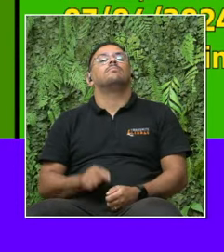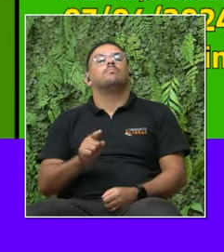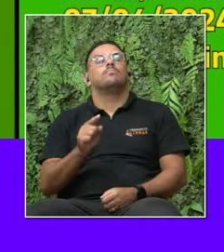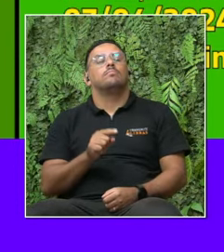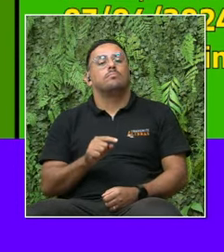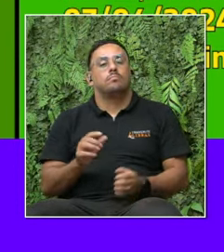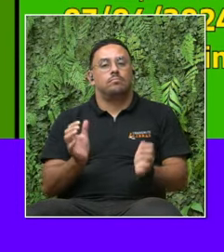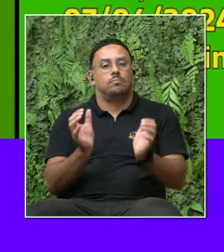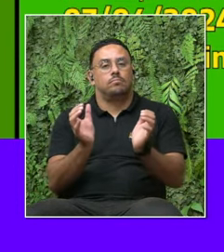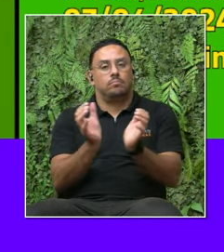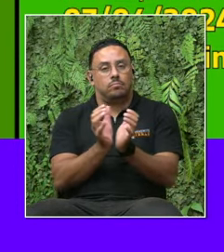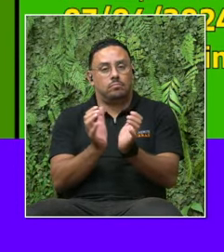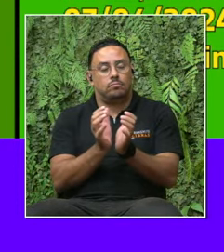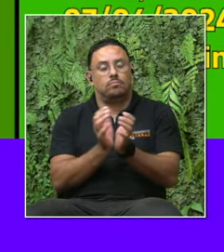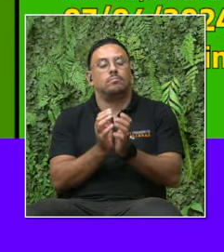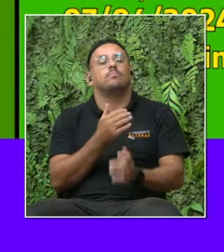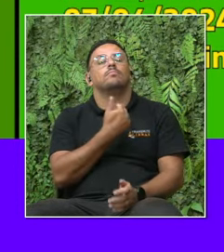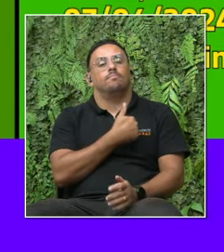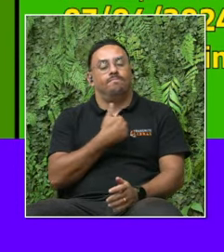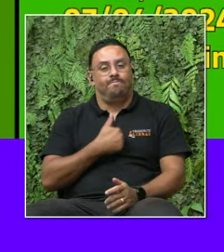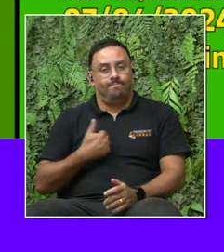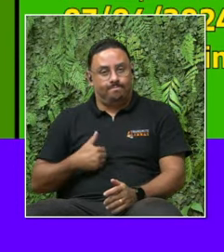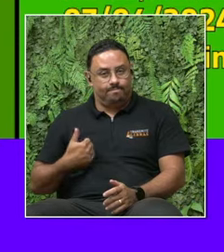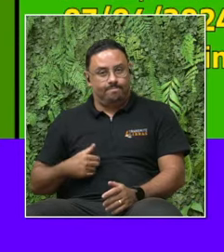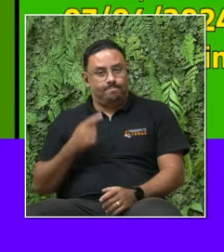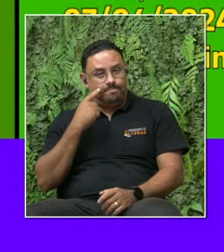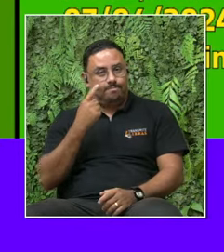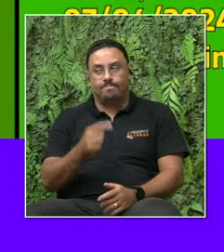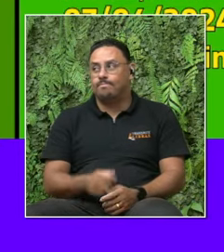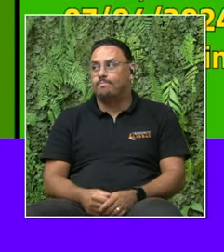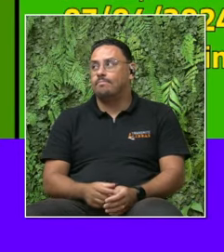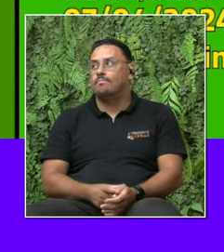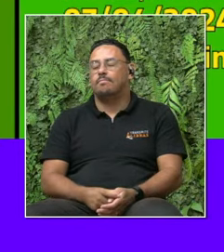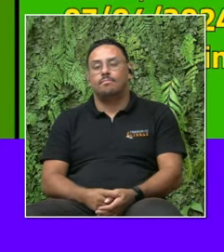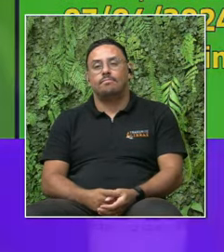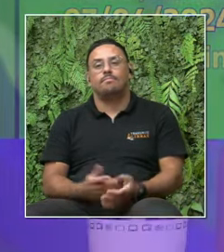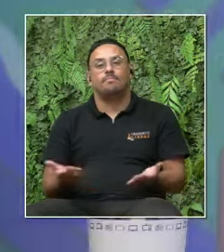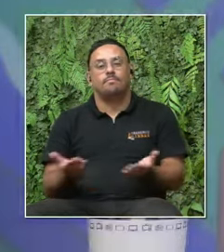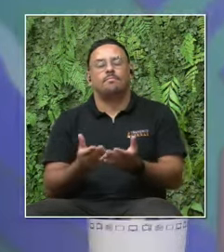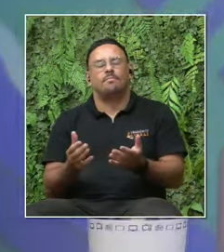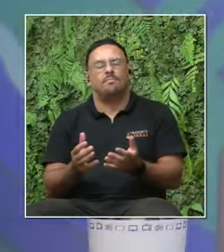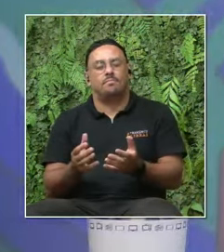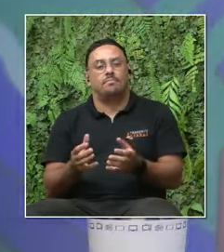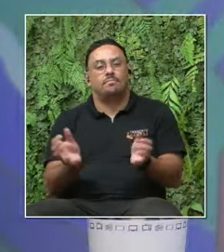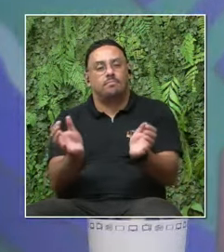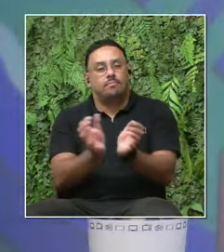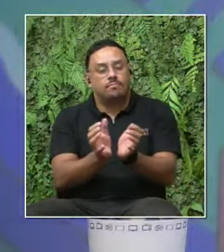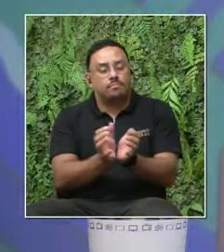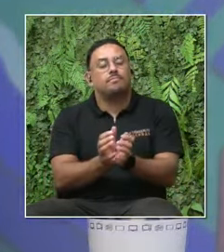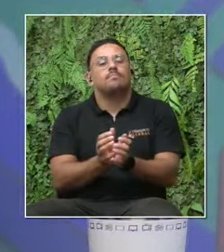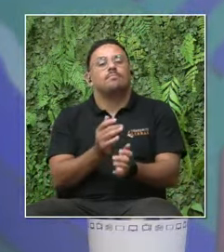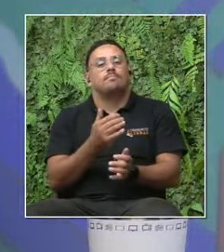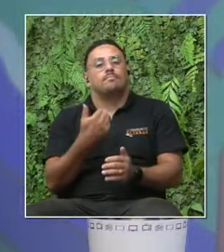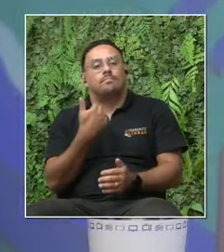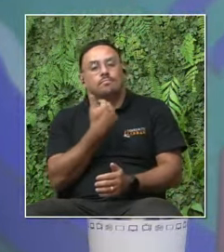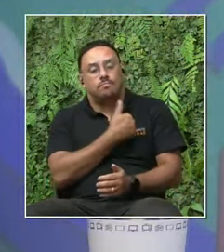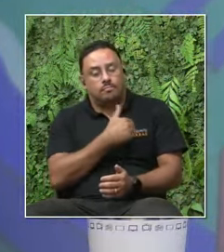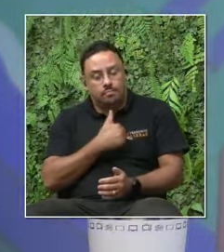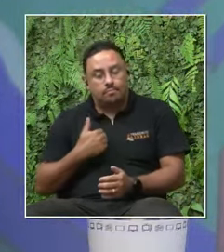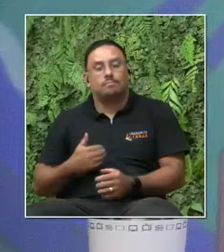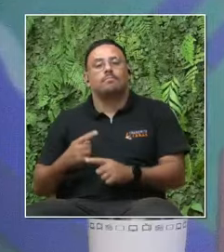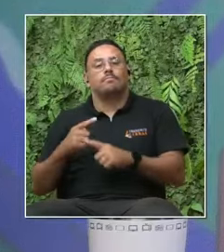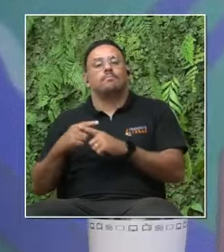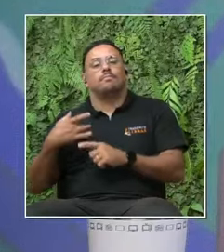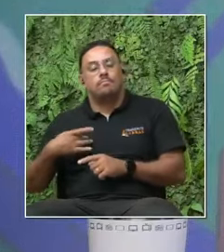ess o time do galo times em campo Bob Faria times em campo Atlético e Cruzeiro Cruzeiro e